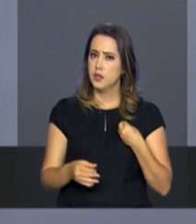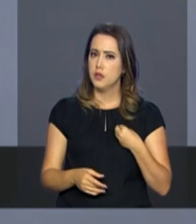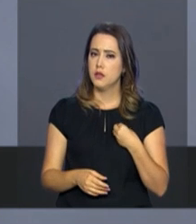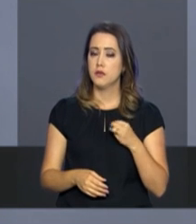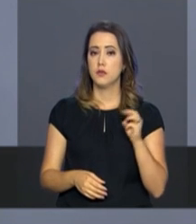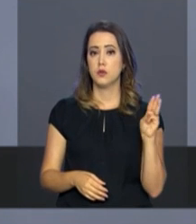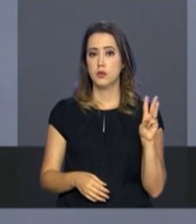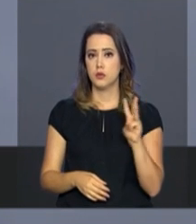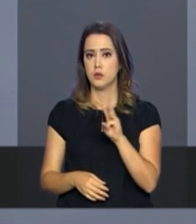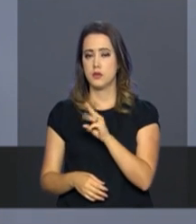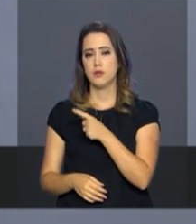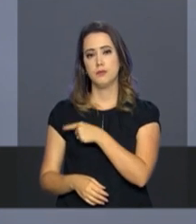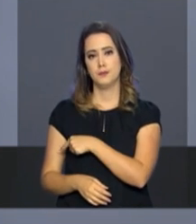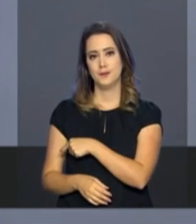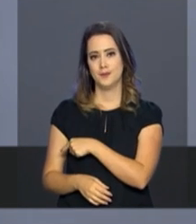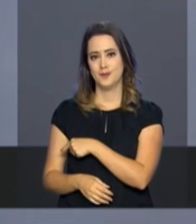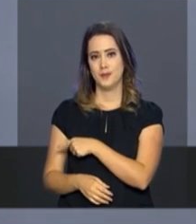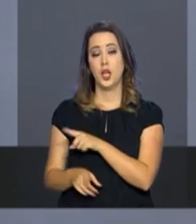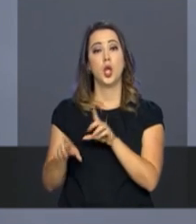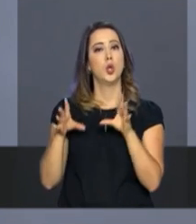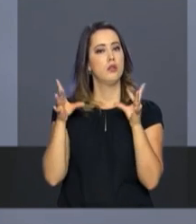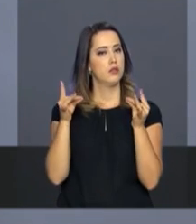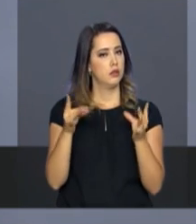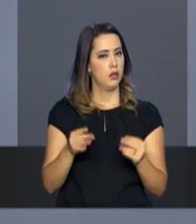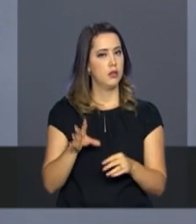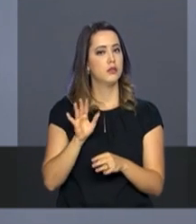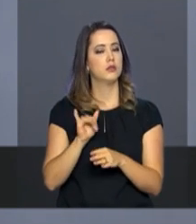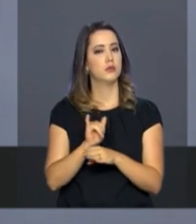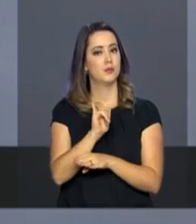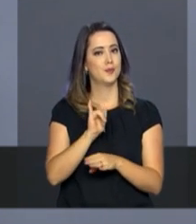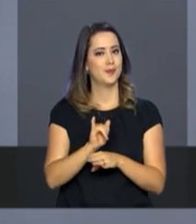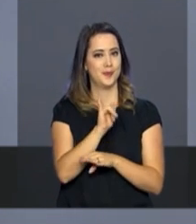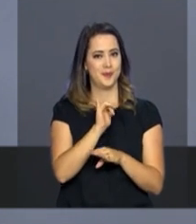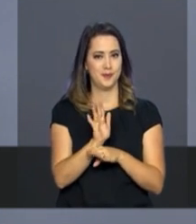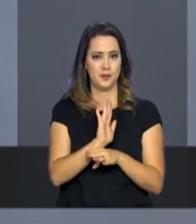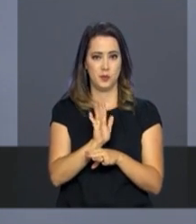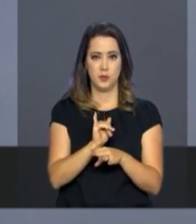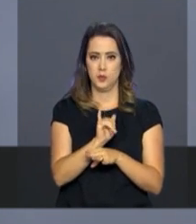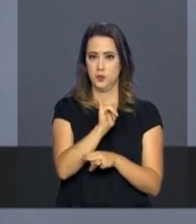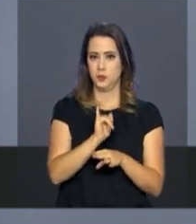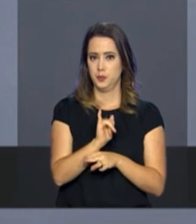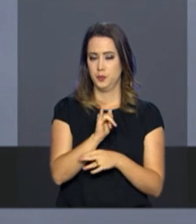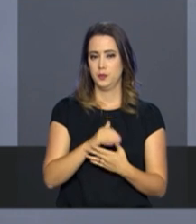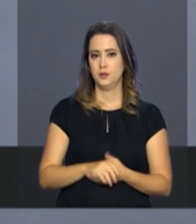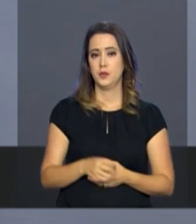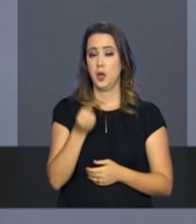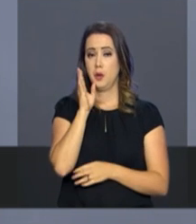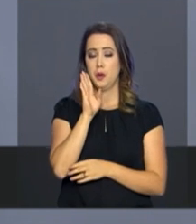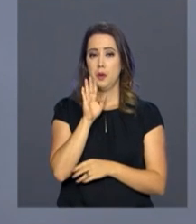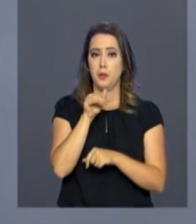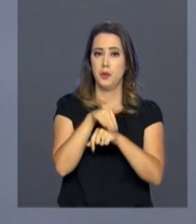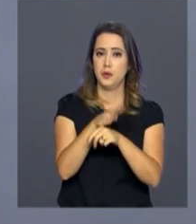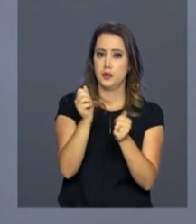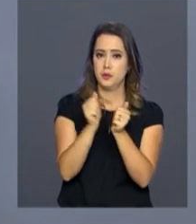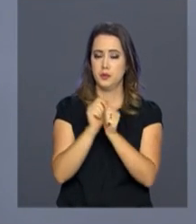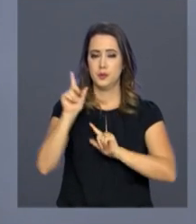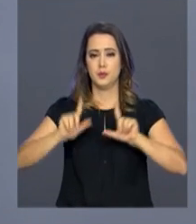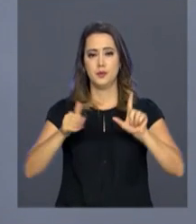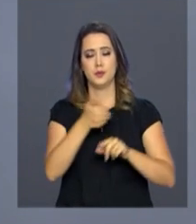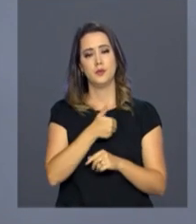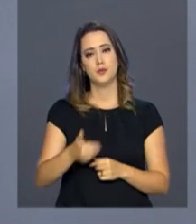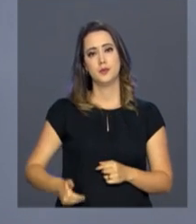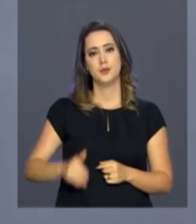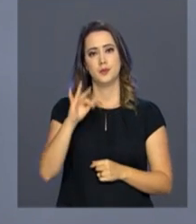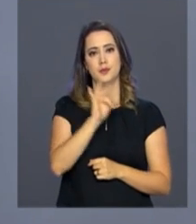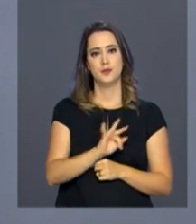da NBR, na internet, e todas as reportagens estão disponíveis em nosso canal no YouTube. Uma boa noite para você e continue com a gente